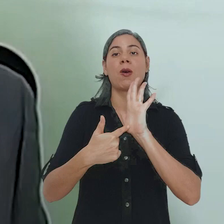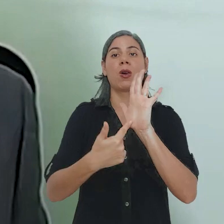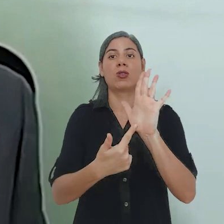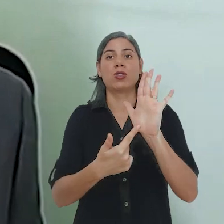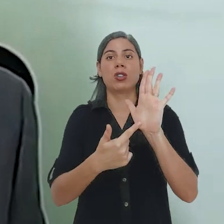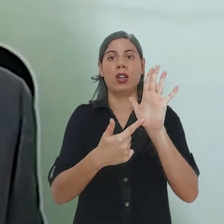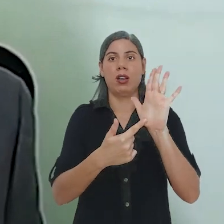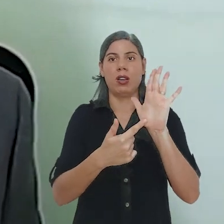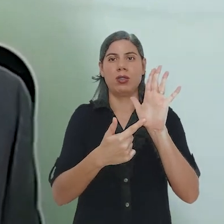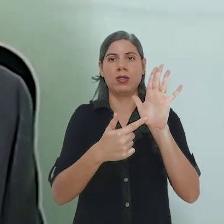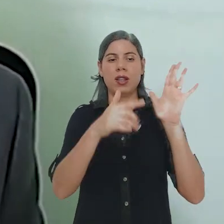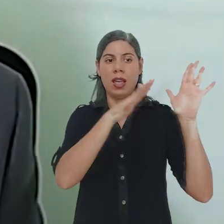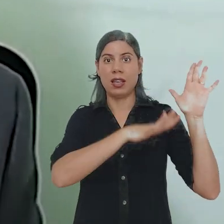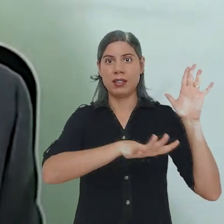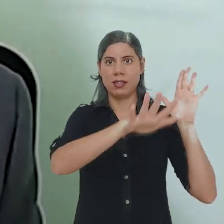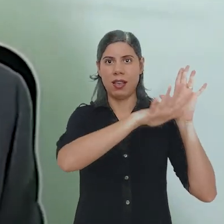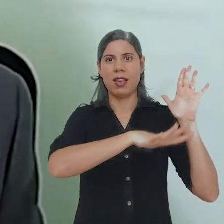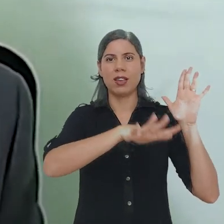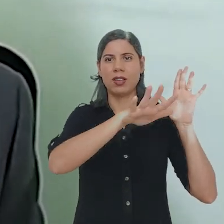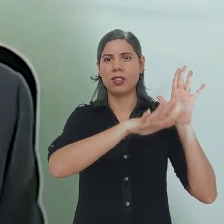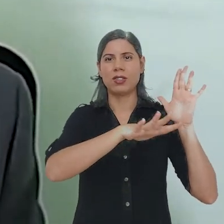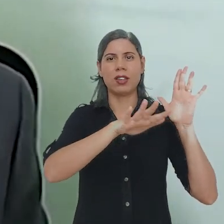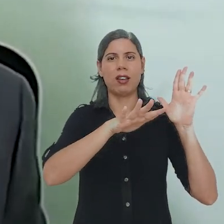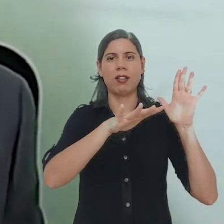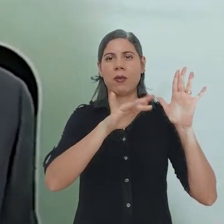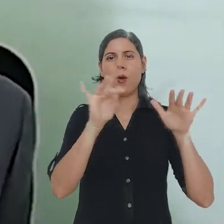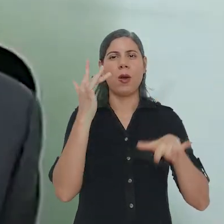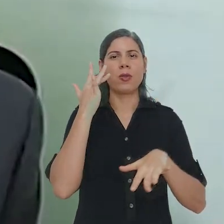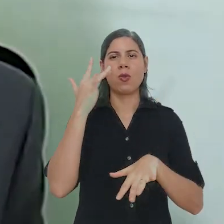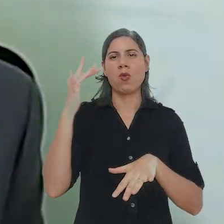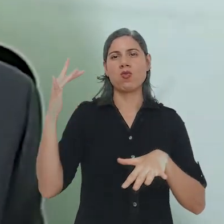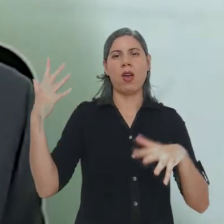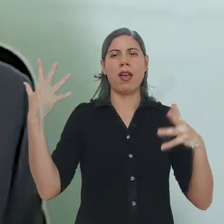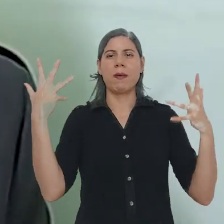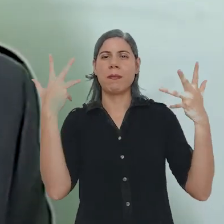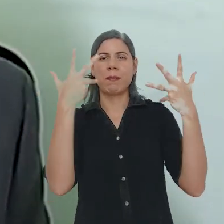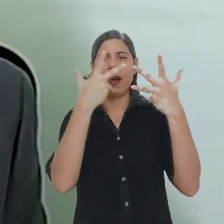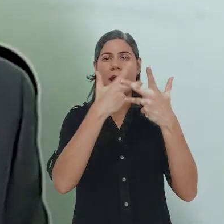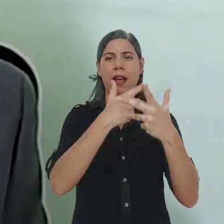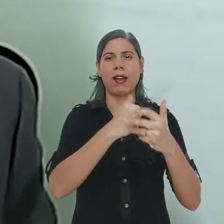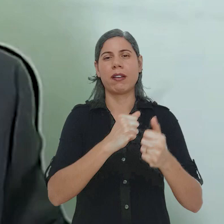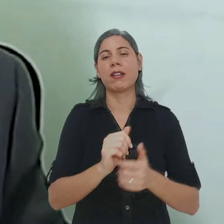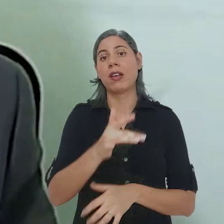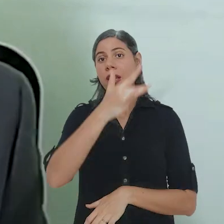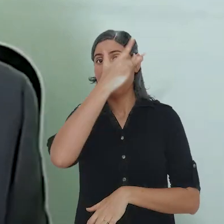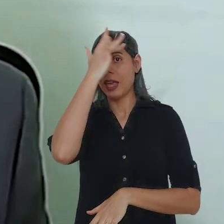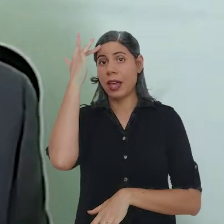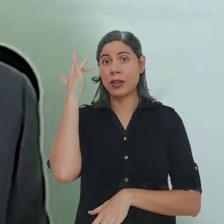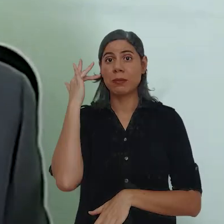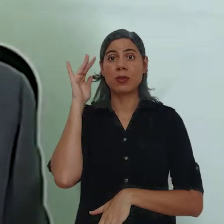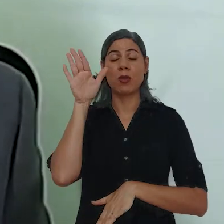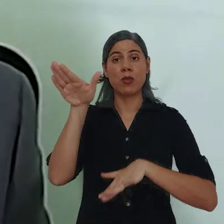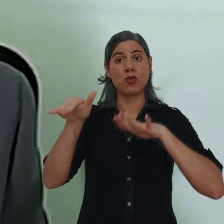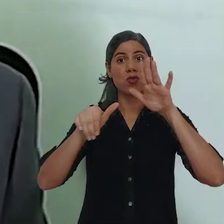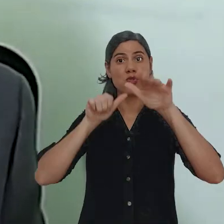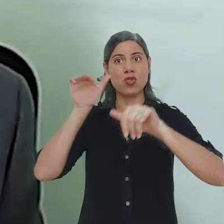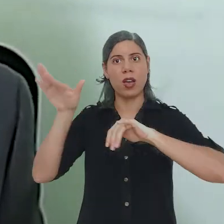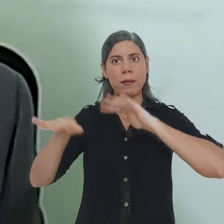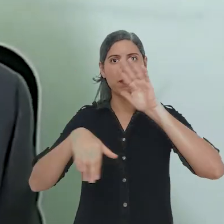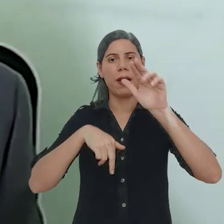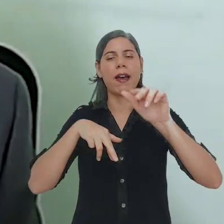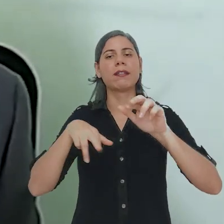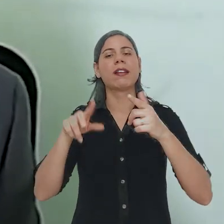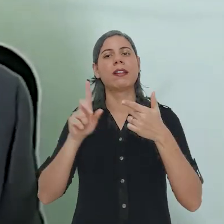pintando aqui essa região como se fosse a região do Eldorado, de novo. Então, as pessoas na época foram